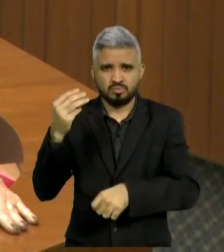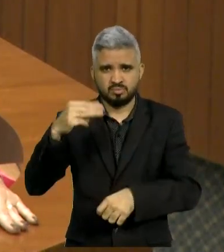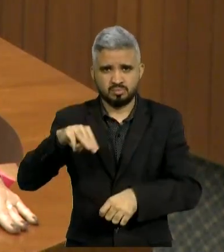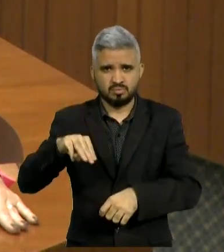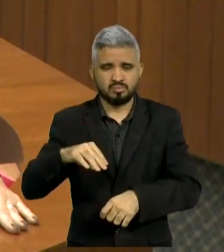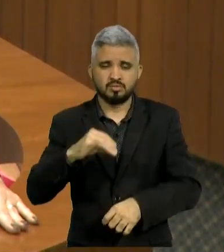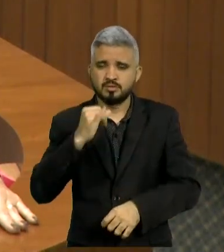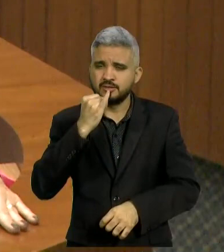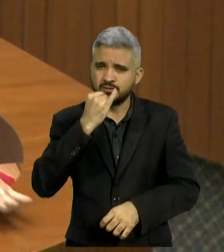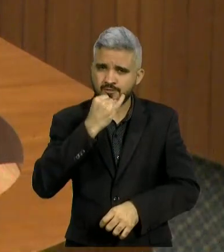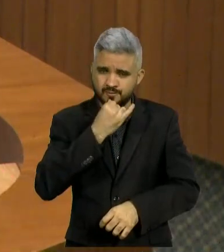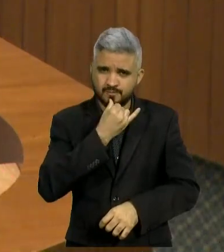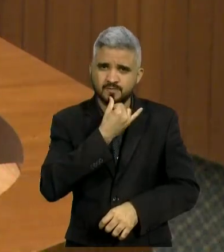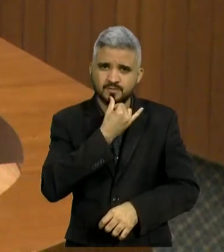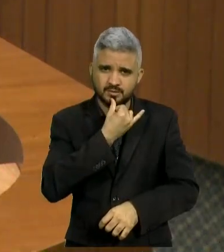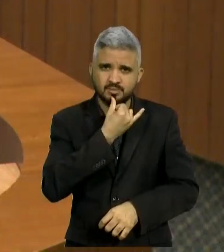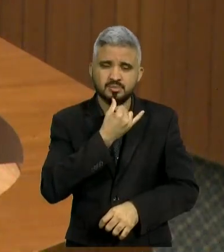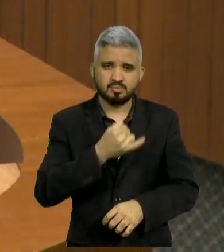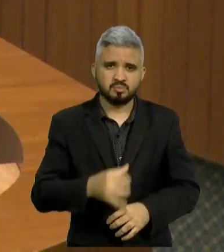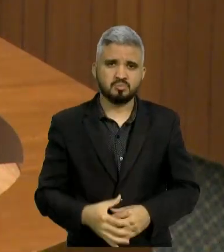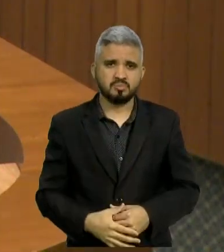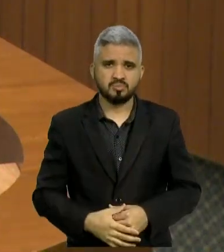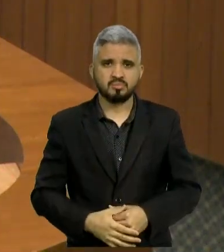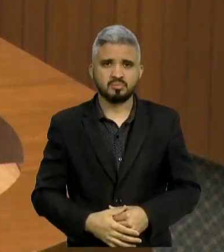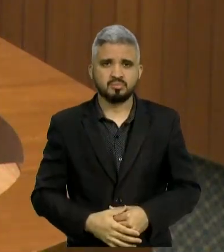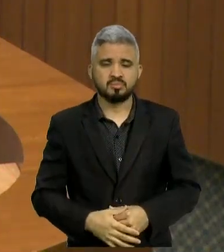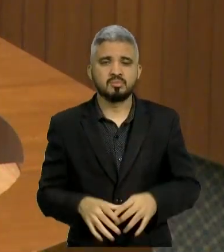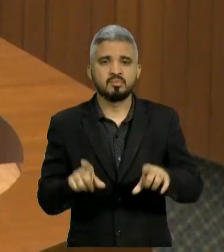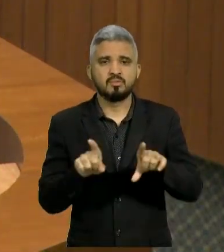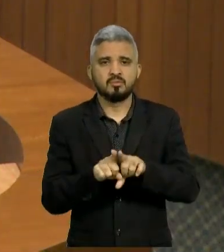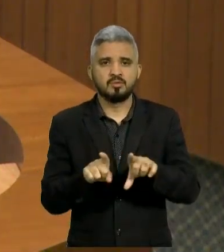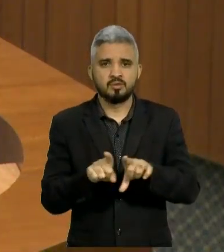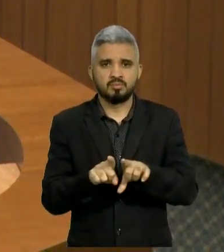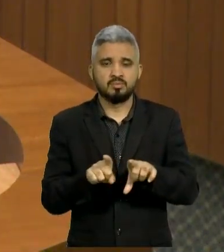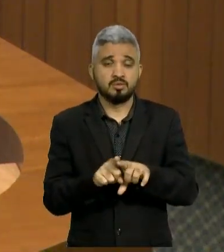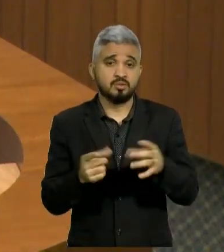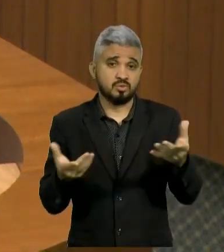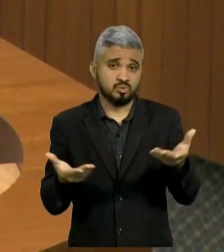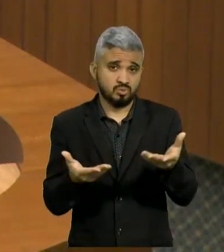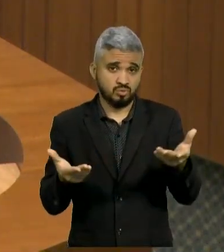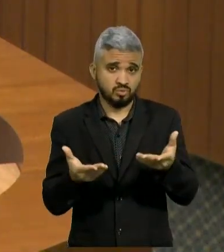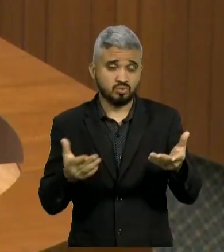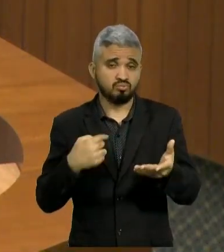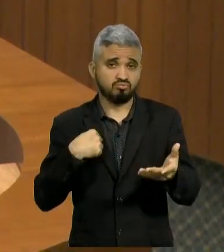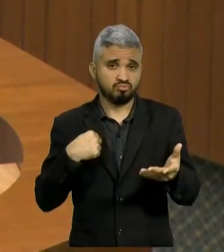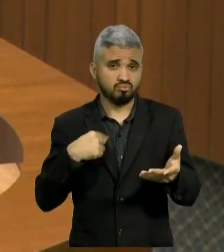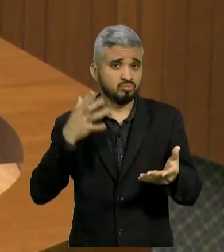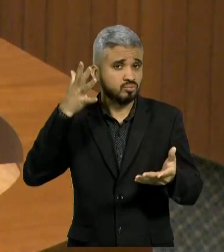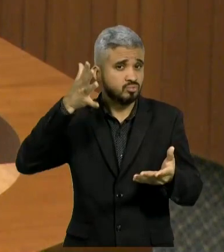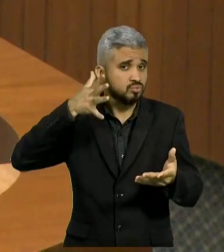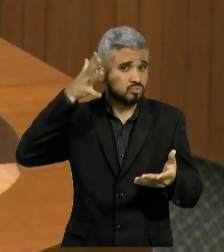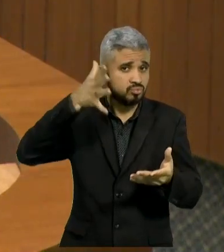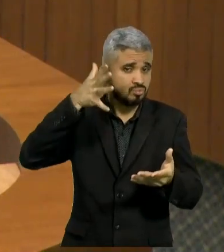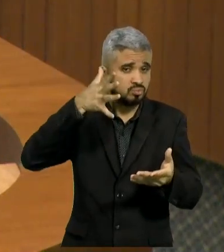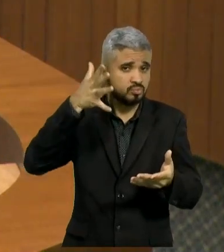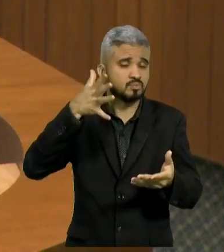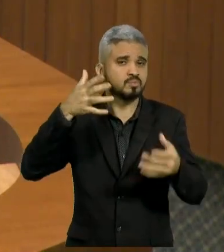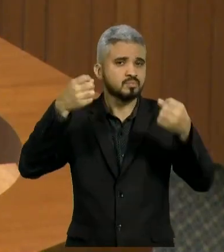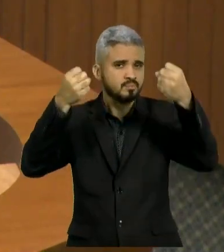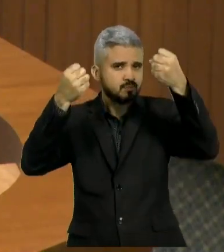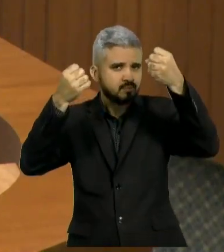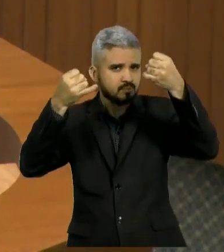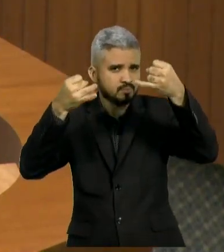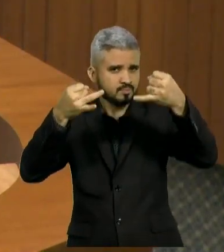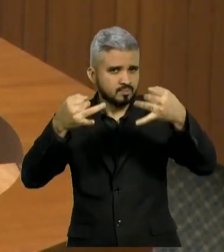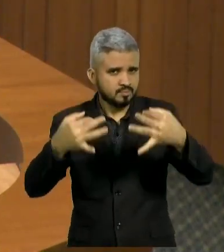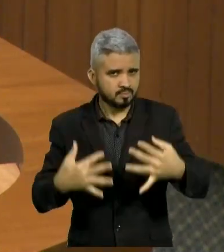infelizmente, esses números só crescem. Mas eu também quero usar aqui a tribuna para falar de uma ação que estamos